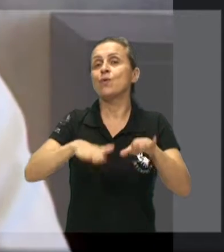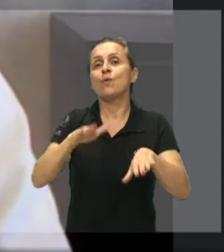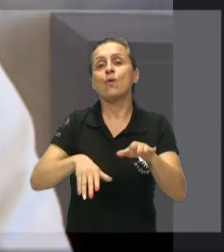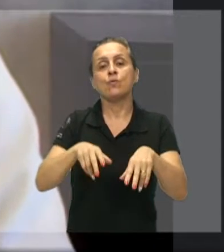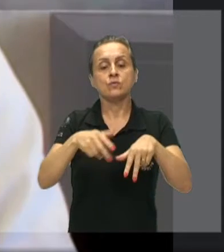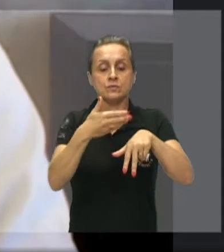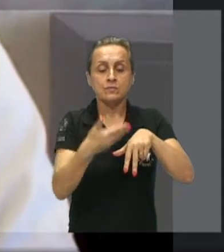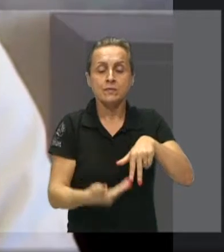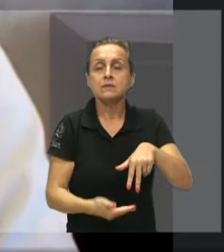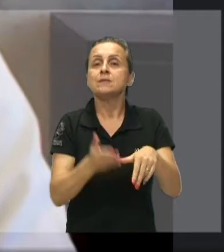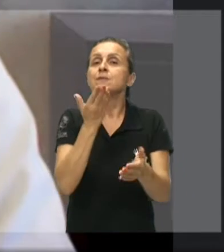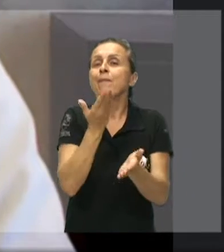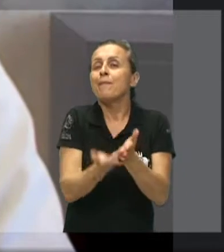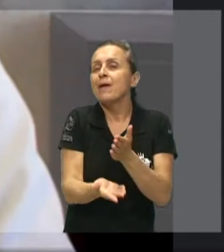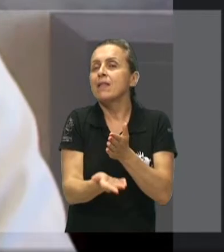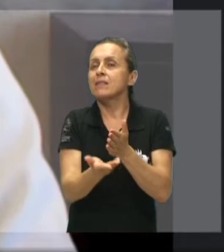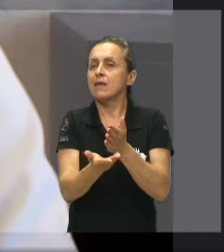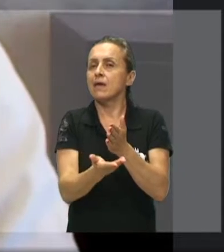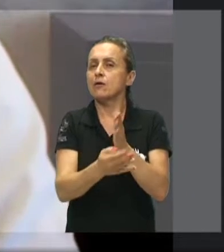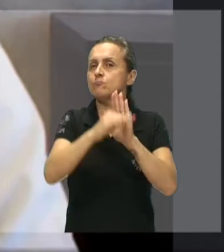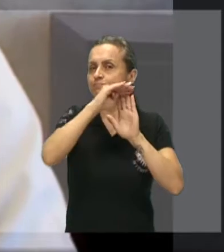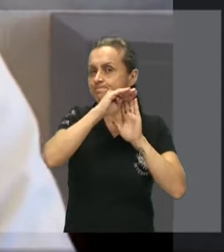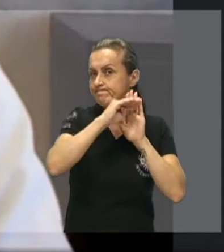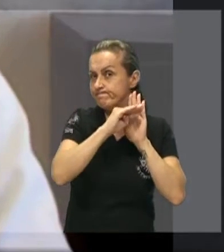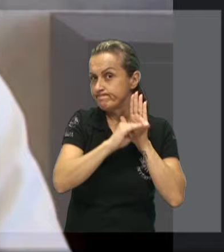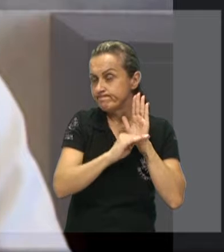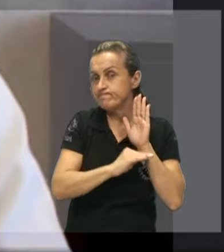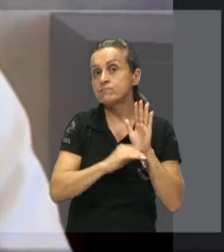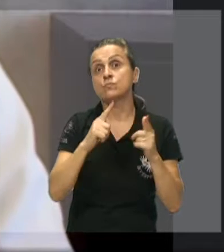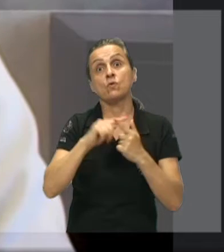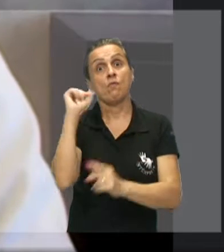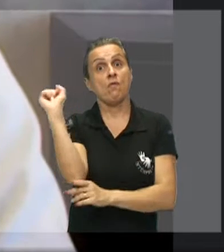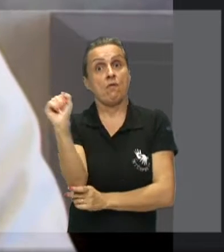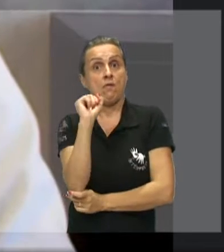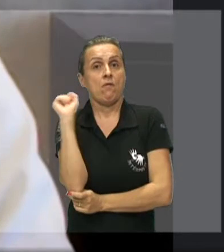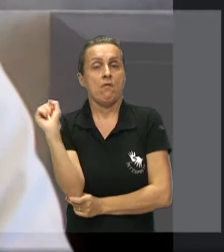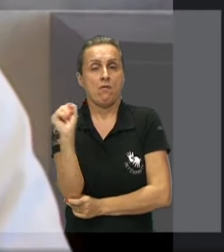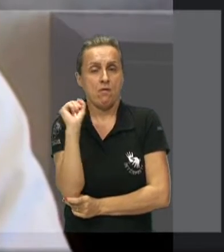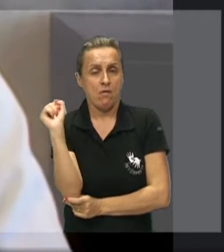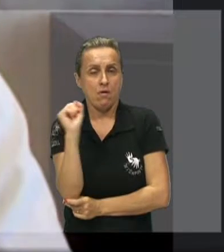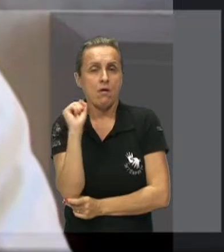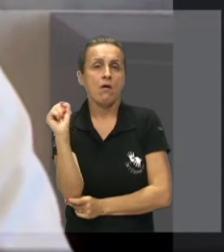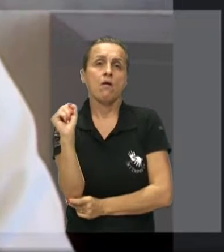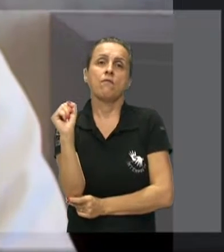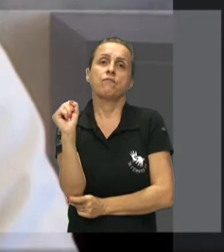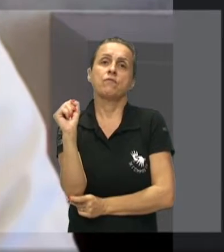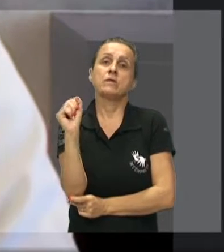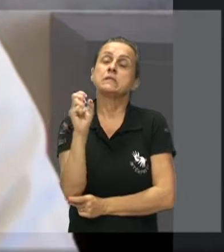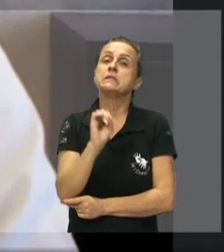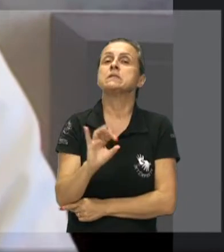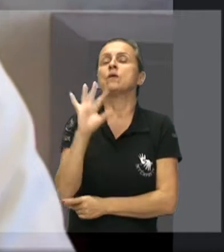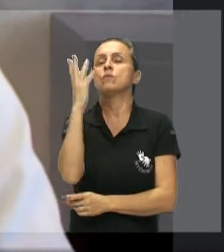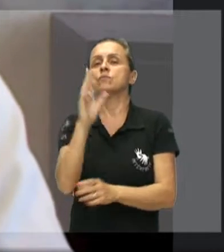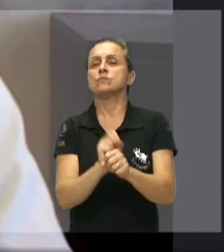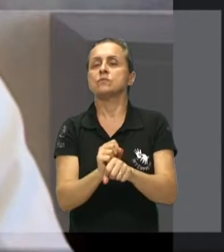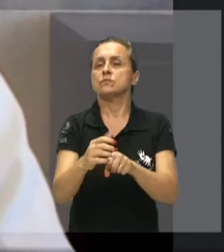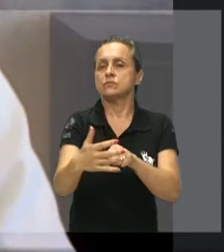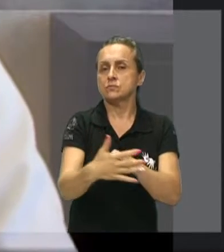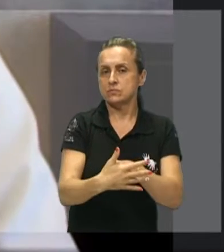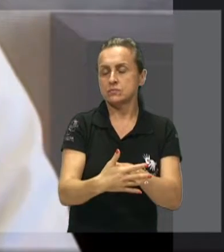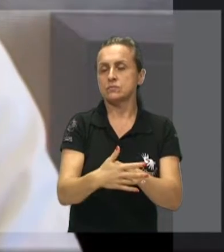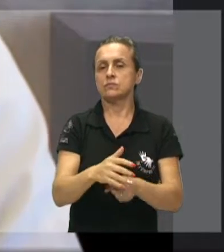perdessem esse segmento, dada a grave situação mesmo que se encontrava pelo